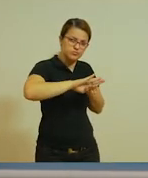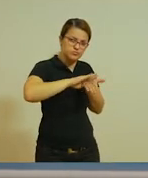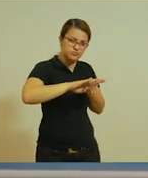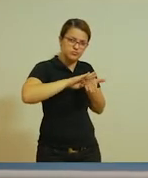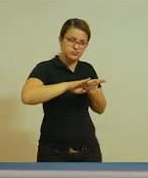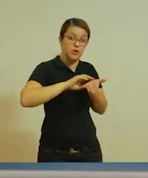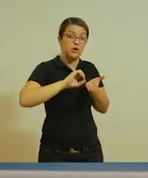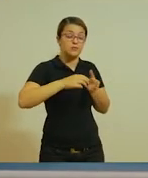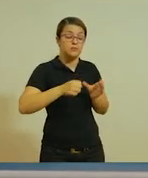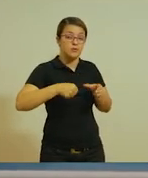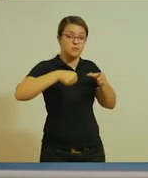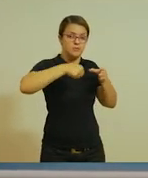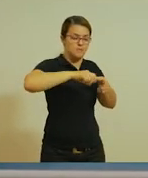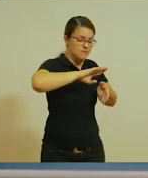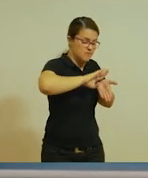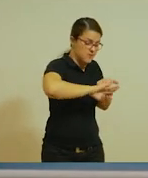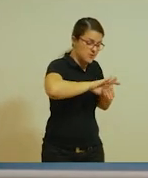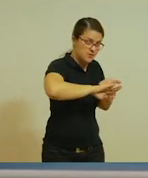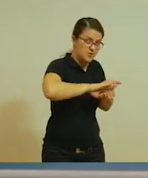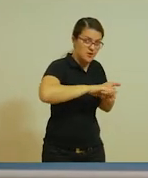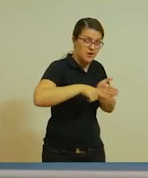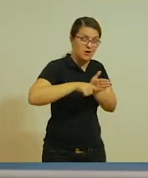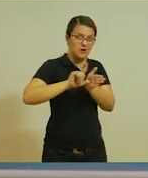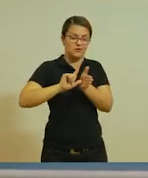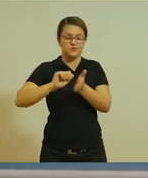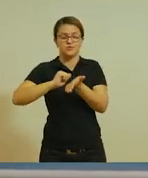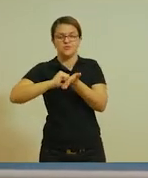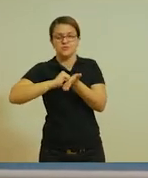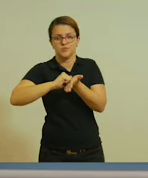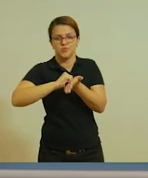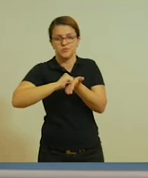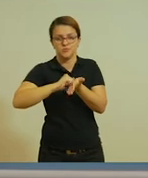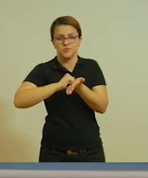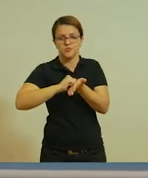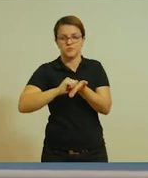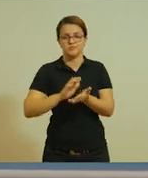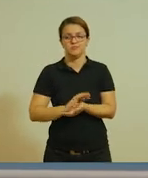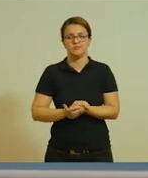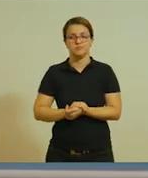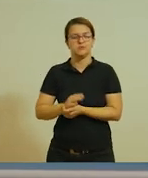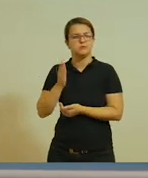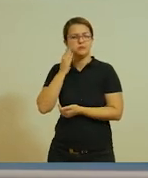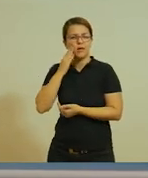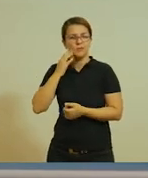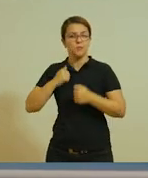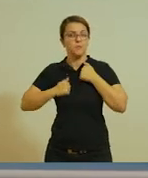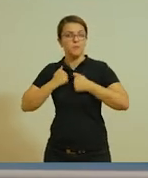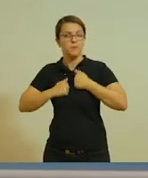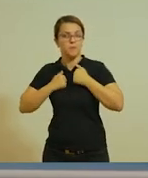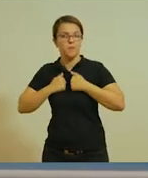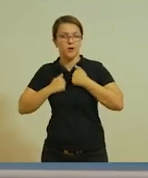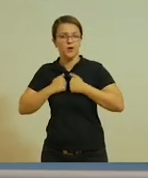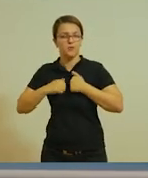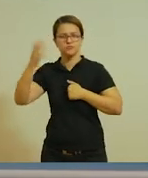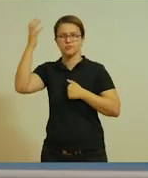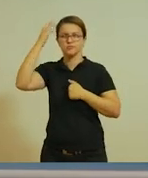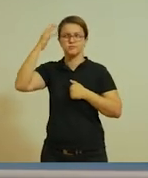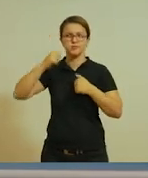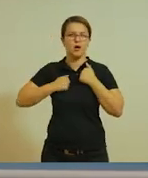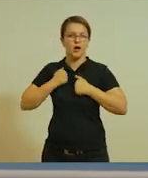e panelas antes de abrir a torneira para lavar a louça. E já sabem, né? Tomem banhos rápidos,